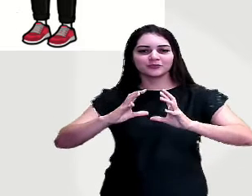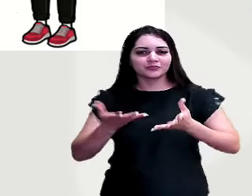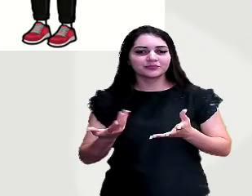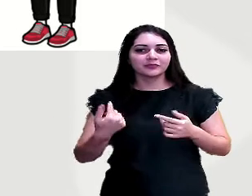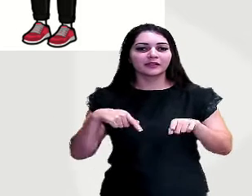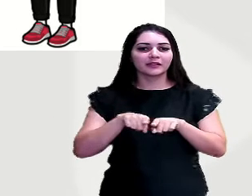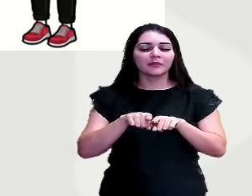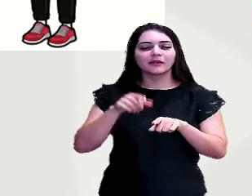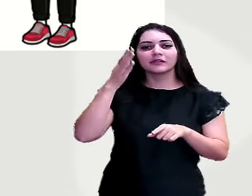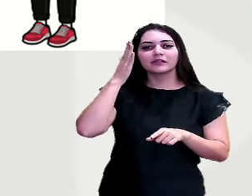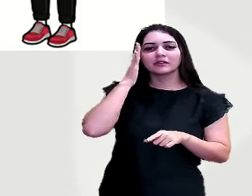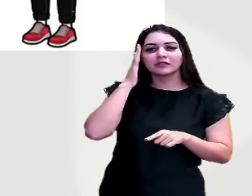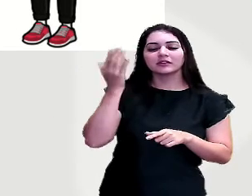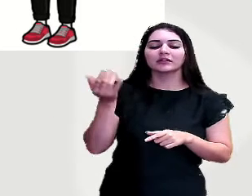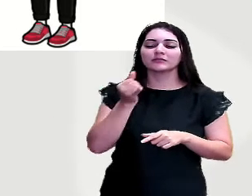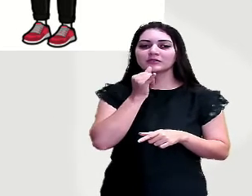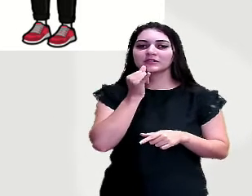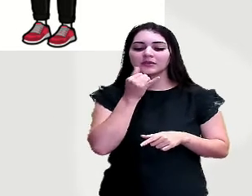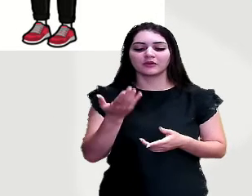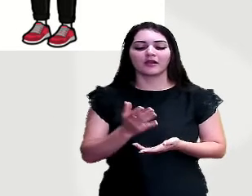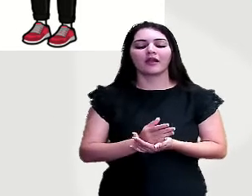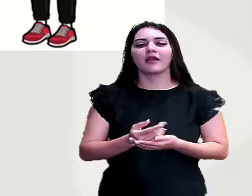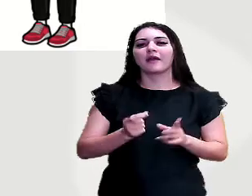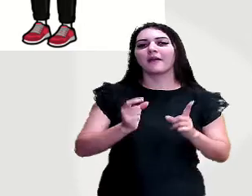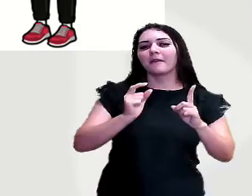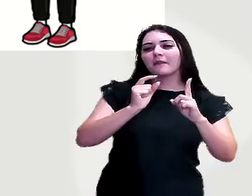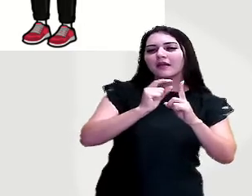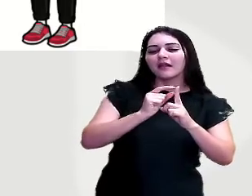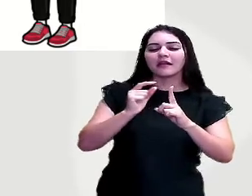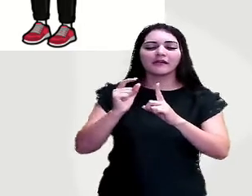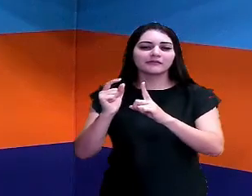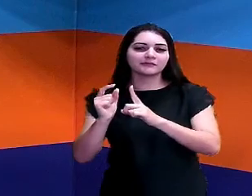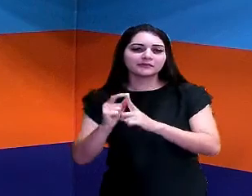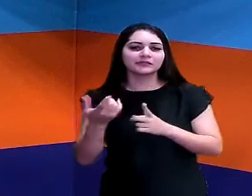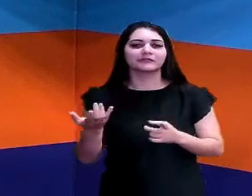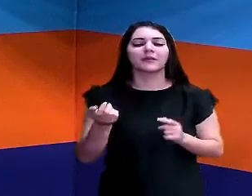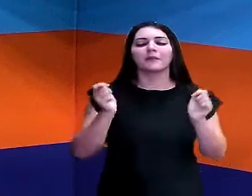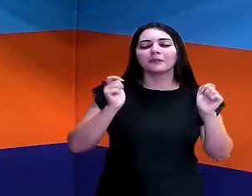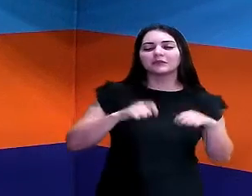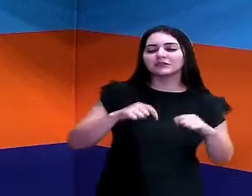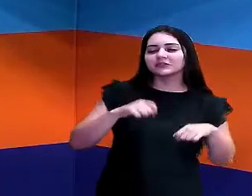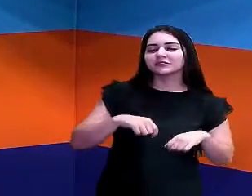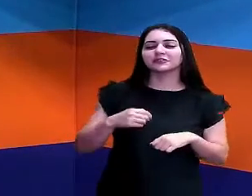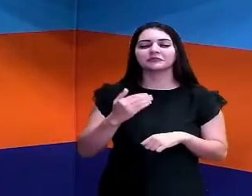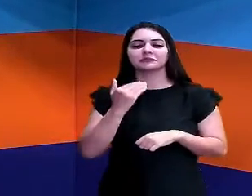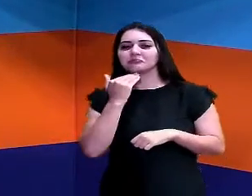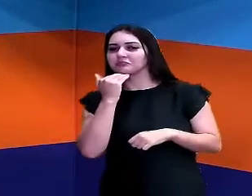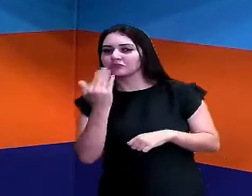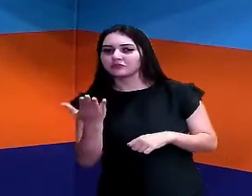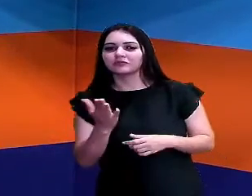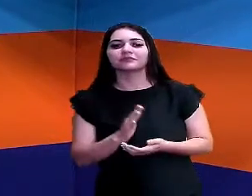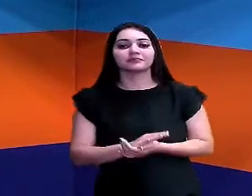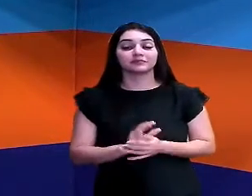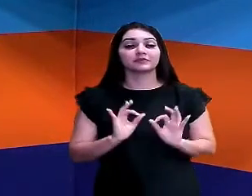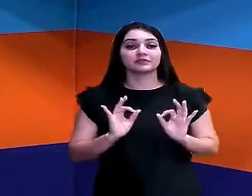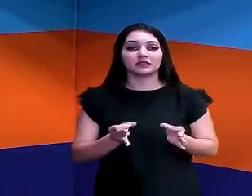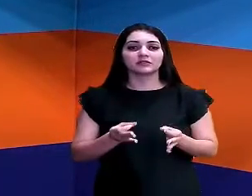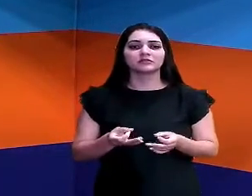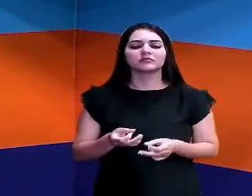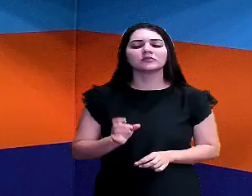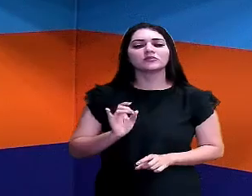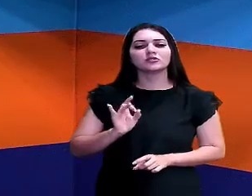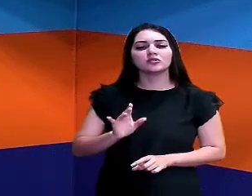compreensão de eventos aleatórios, como aquelas palavrinhas, né? É possível, é impossível, é provável, é improvável, tá certo? Vamos